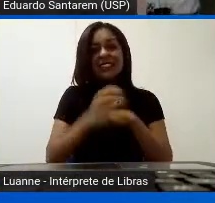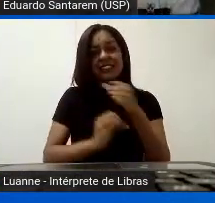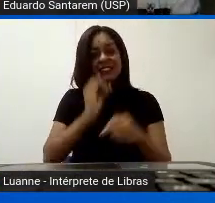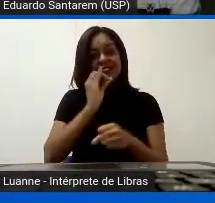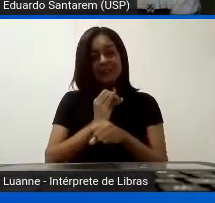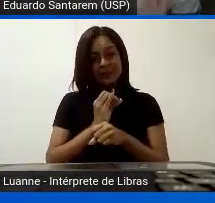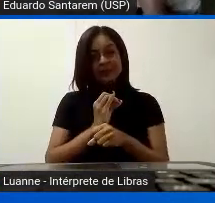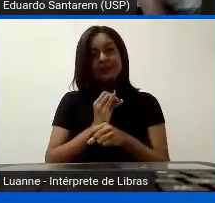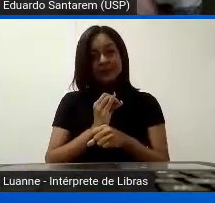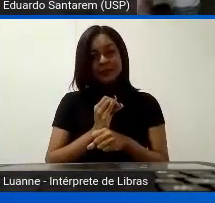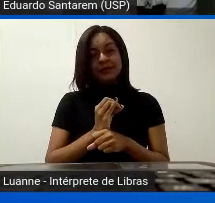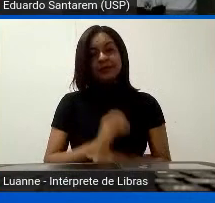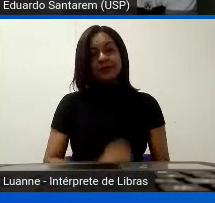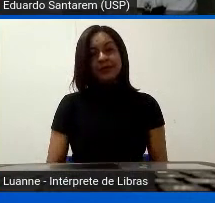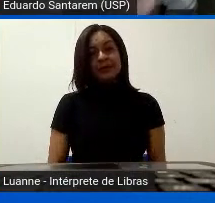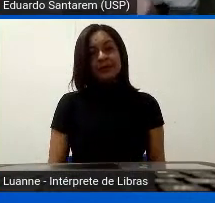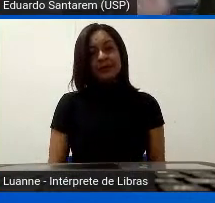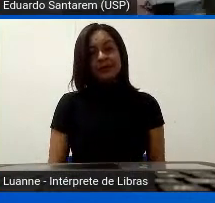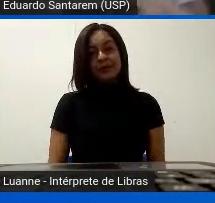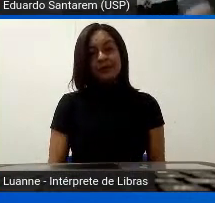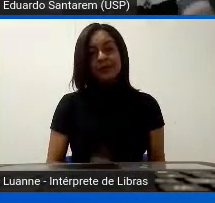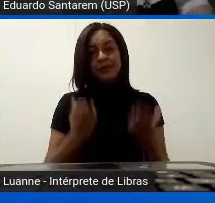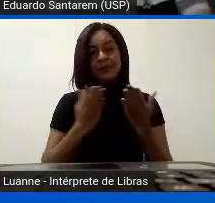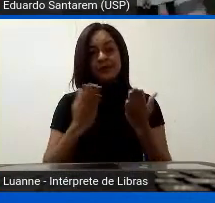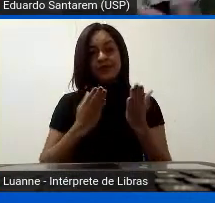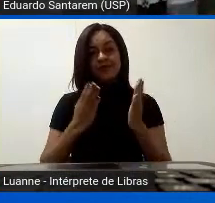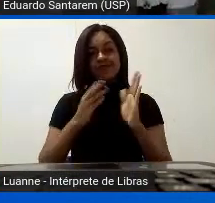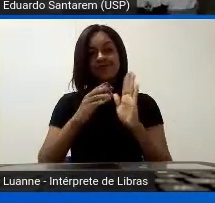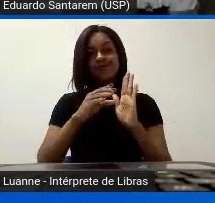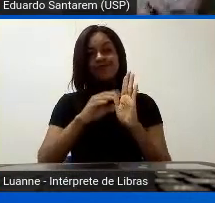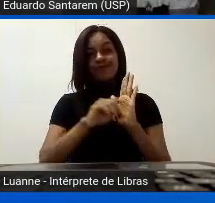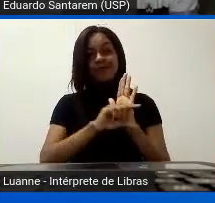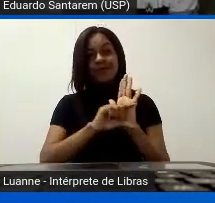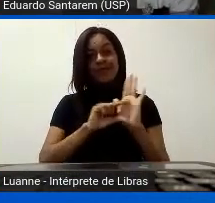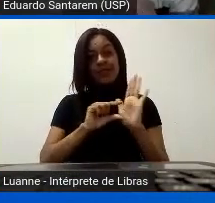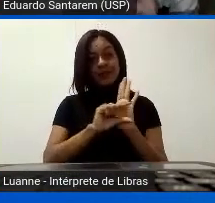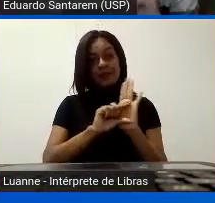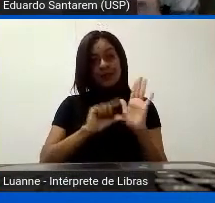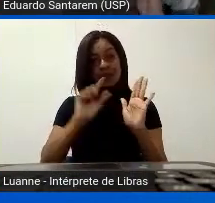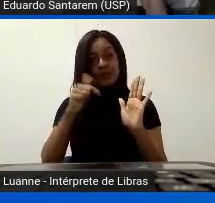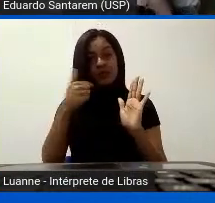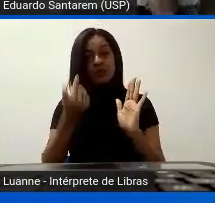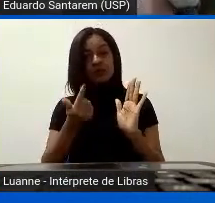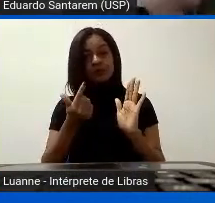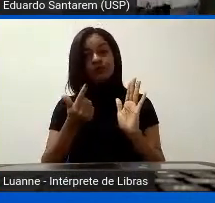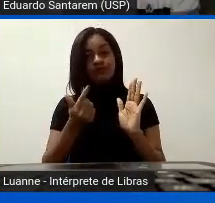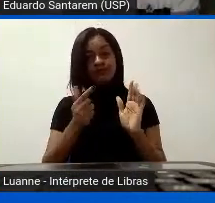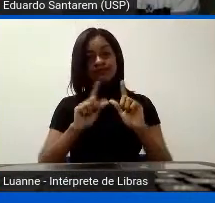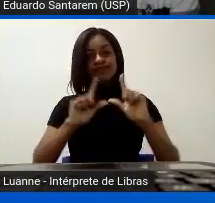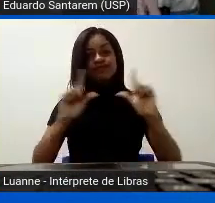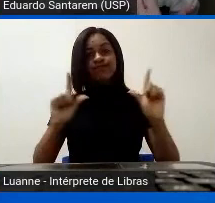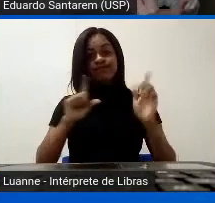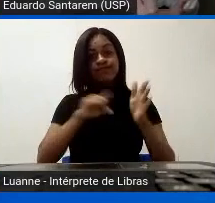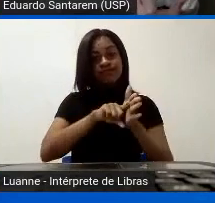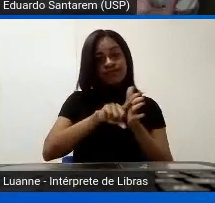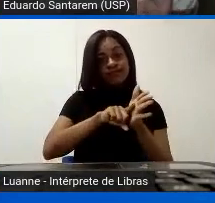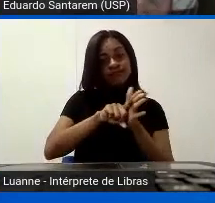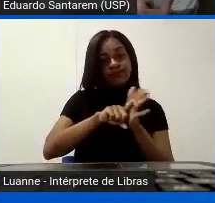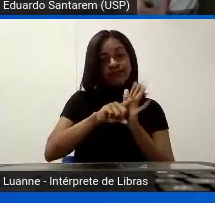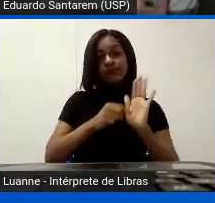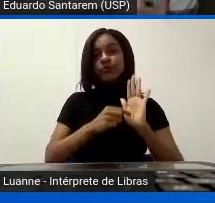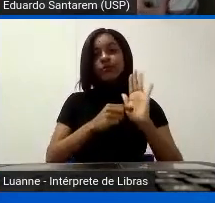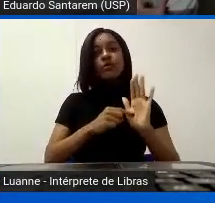eu vou colocar aqui para vocês um outro número que faz parte é uma outra página da pesquisa que um outro indicador né Por onde acessam então